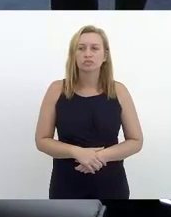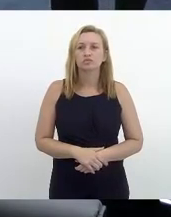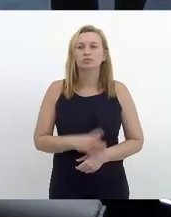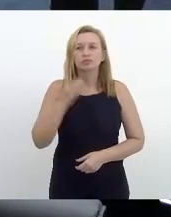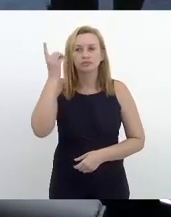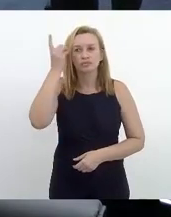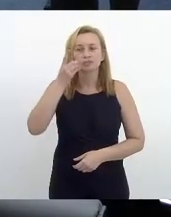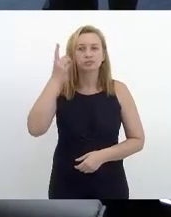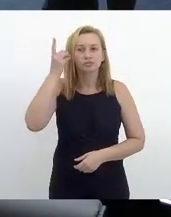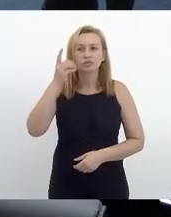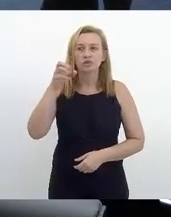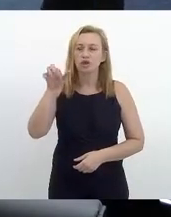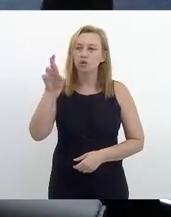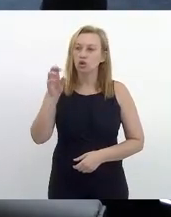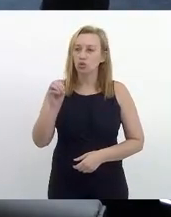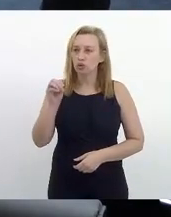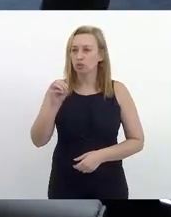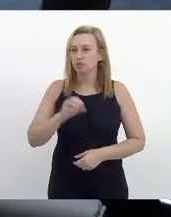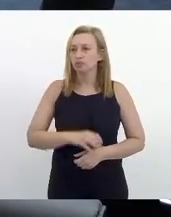Deputado Eurico Júnior.